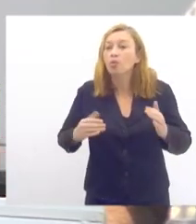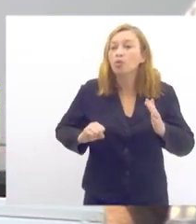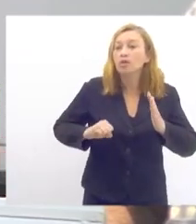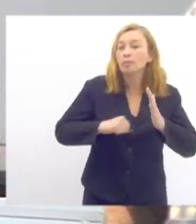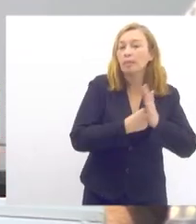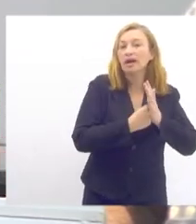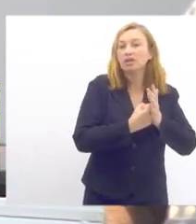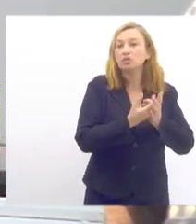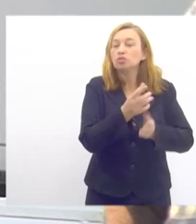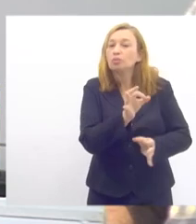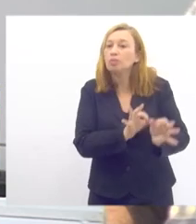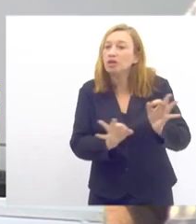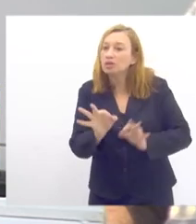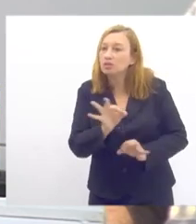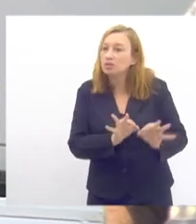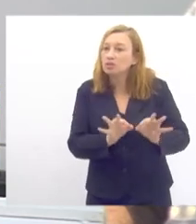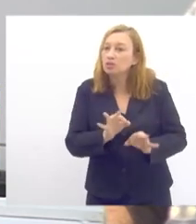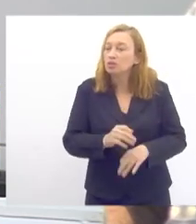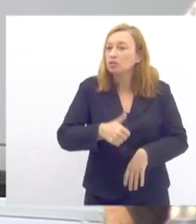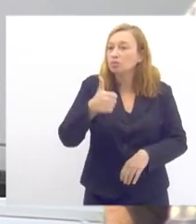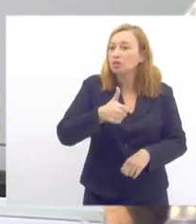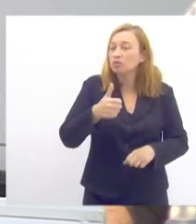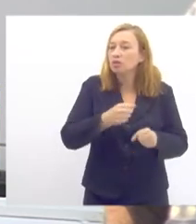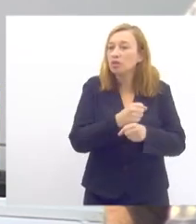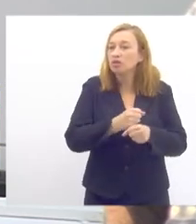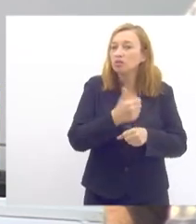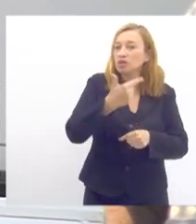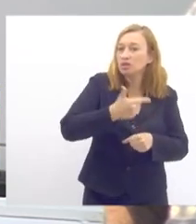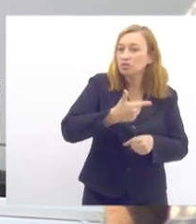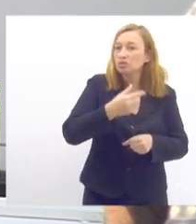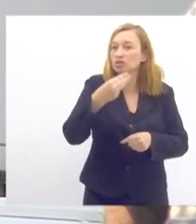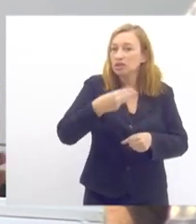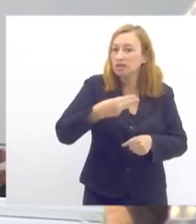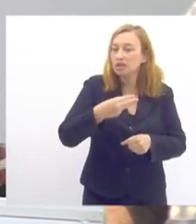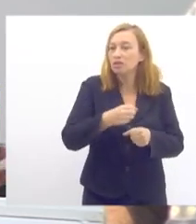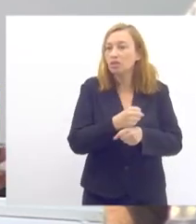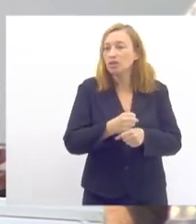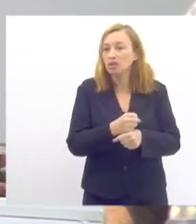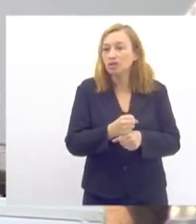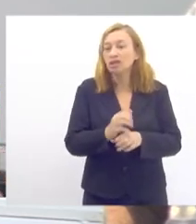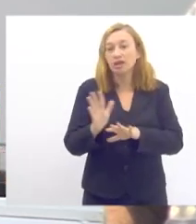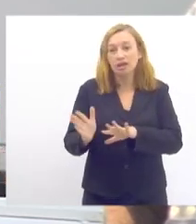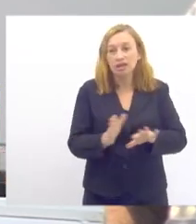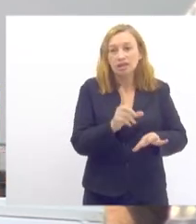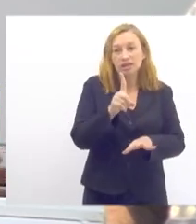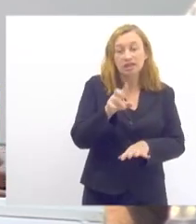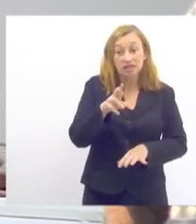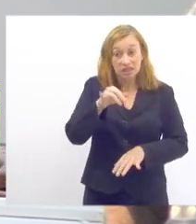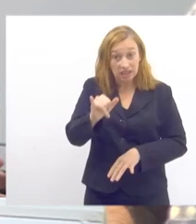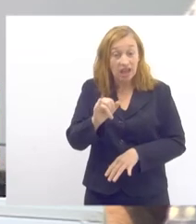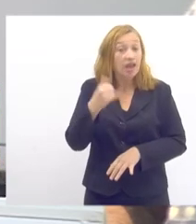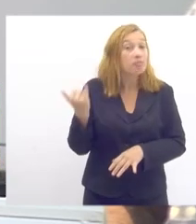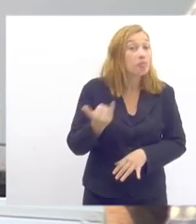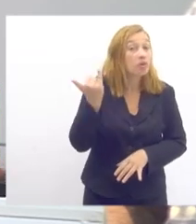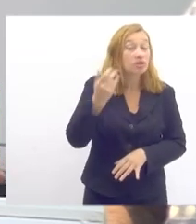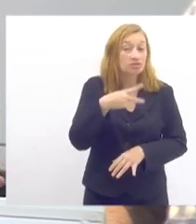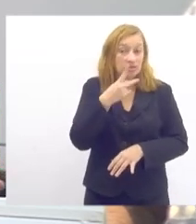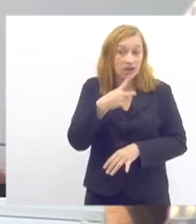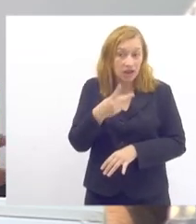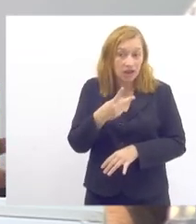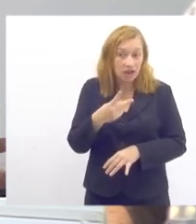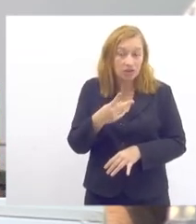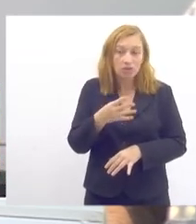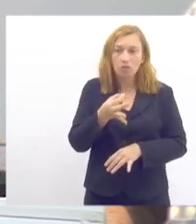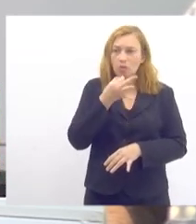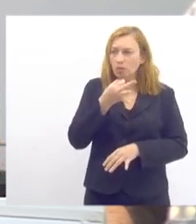do plano no primeiro ano, no segundo ano, no terceiro ano? A questão da DRE, é só importante a gente enfatizar, que foi uma